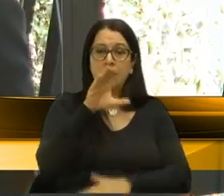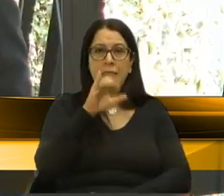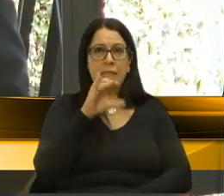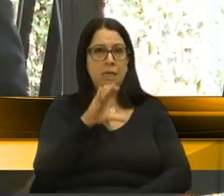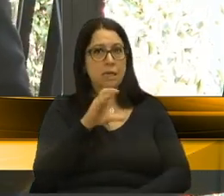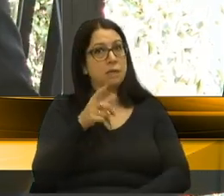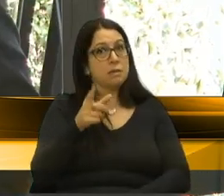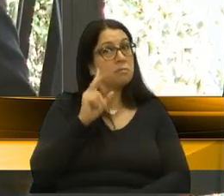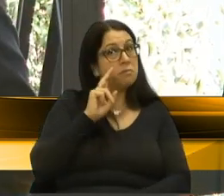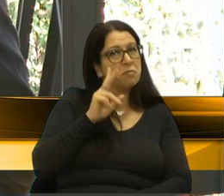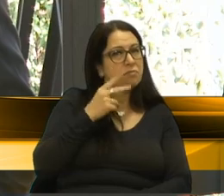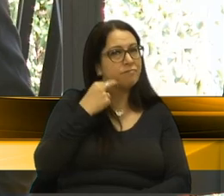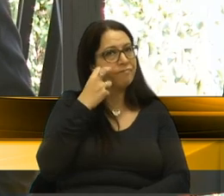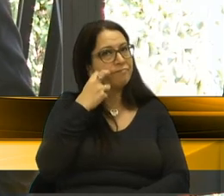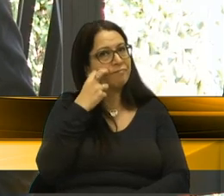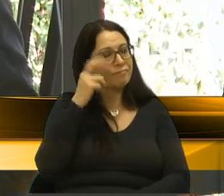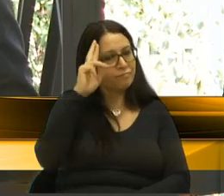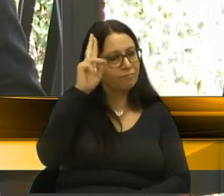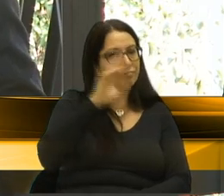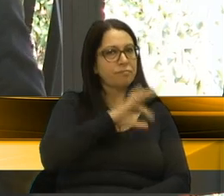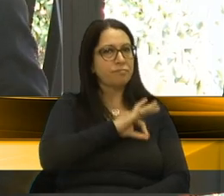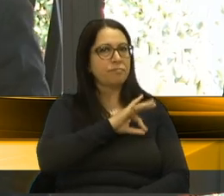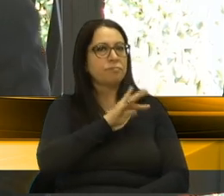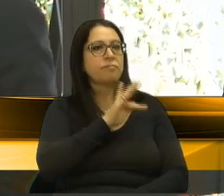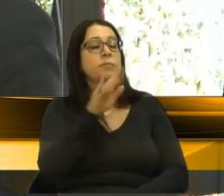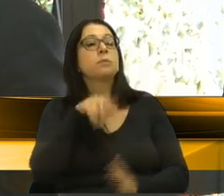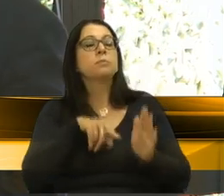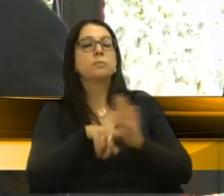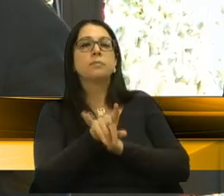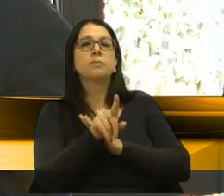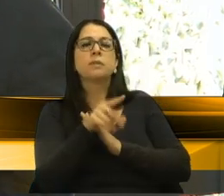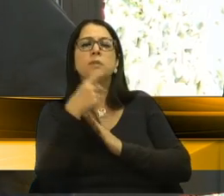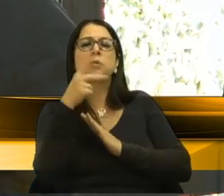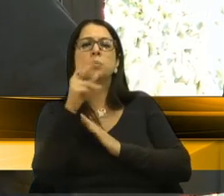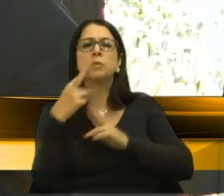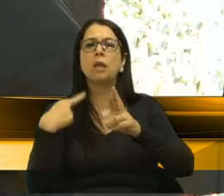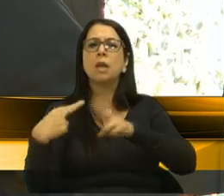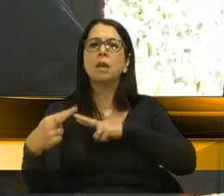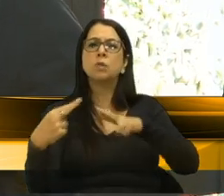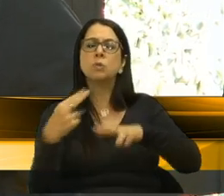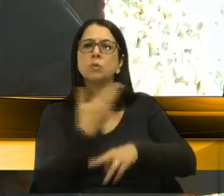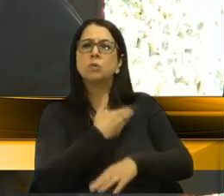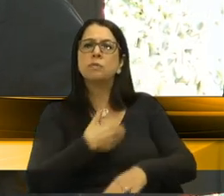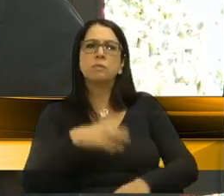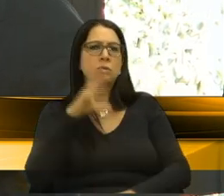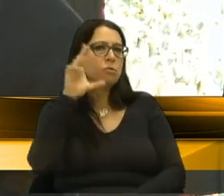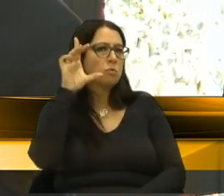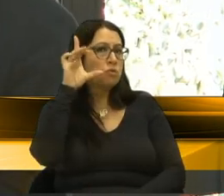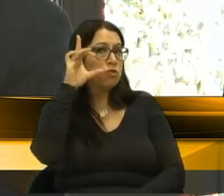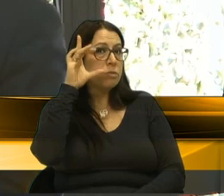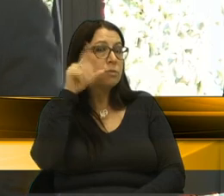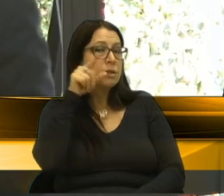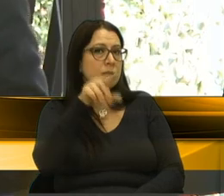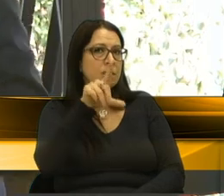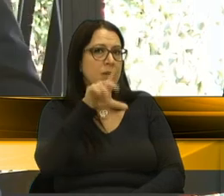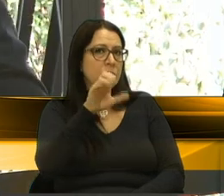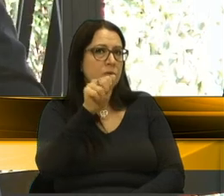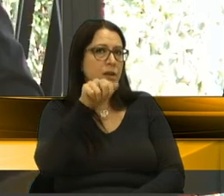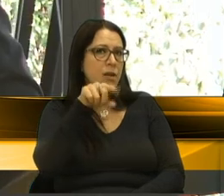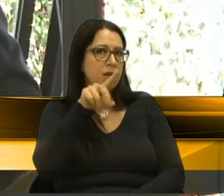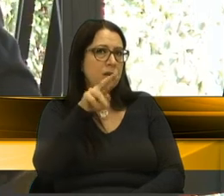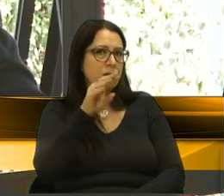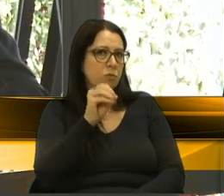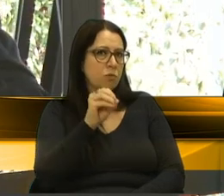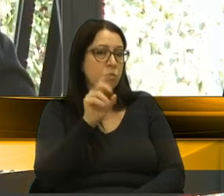sentido de querer constranger o diretor da Polícia Federal, perguntou para ele: e as suas relações com o governo Dilma? E o Leandro Daiello disse: